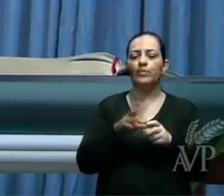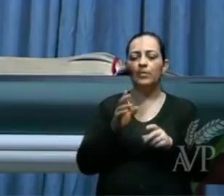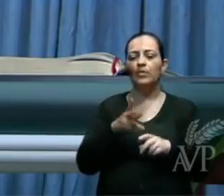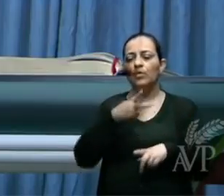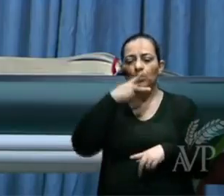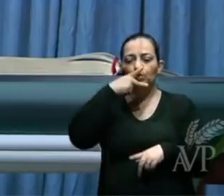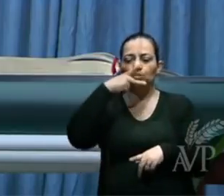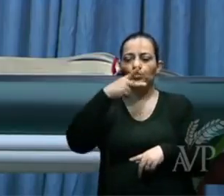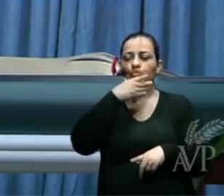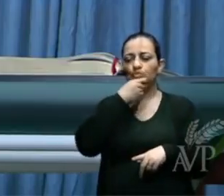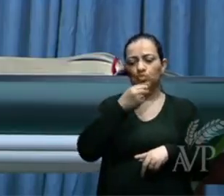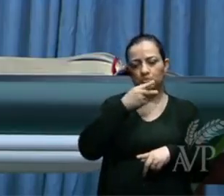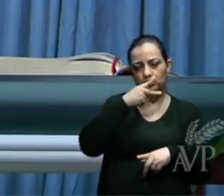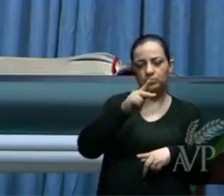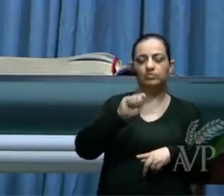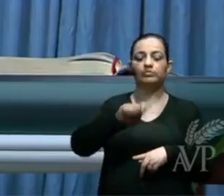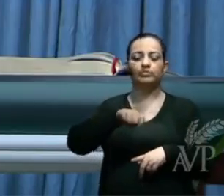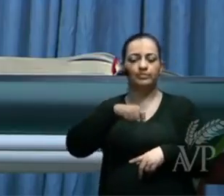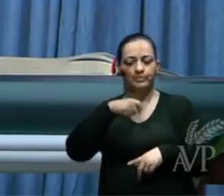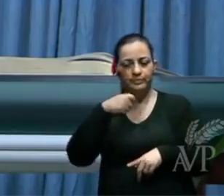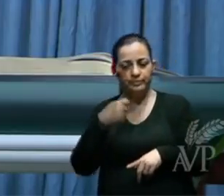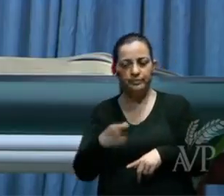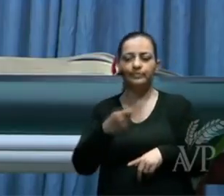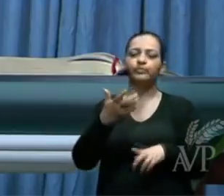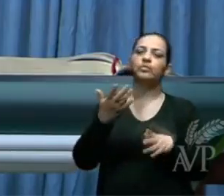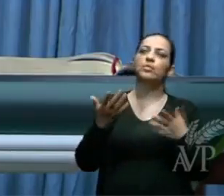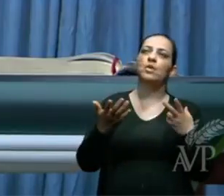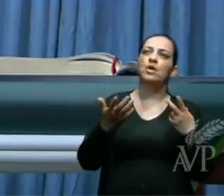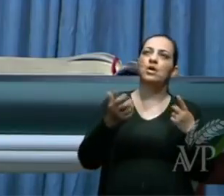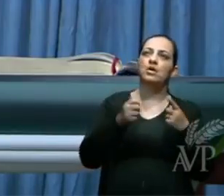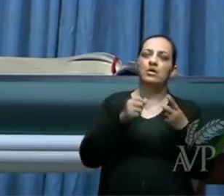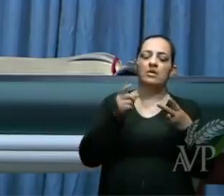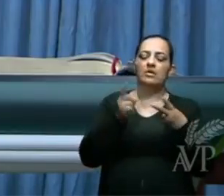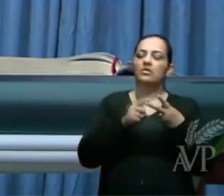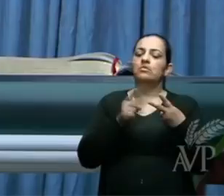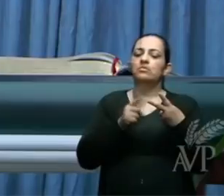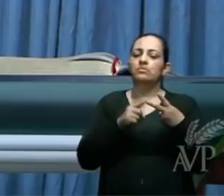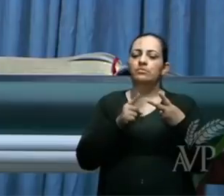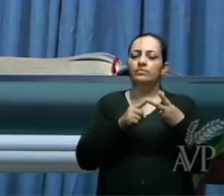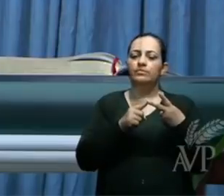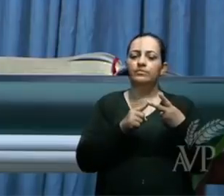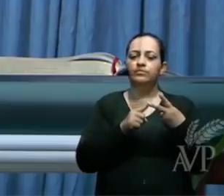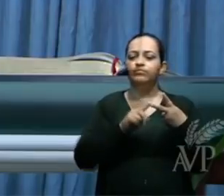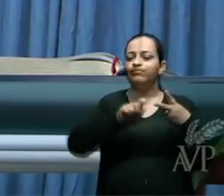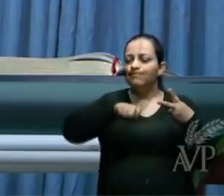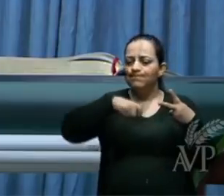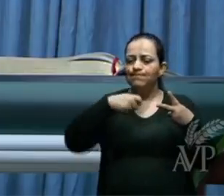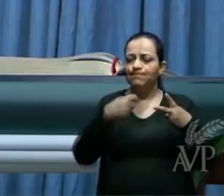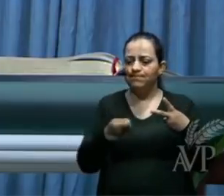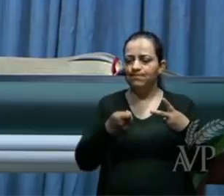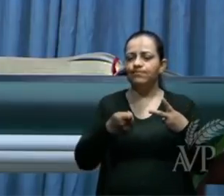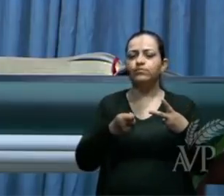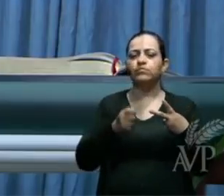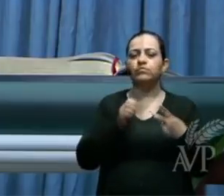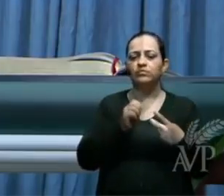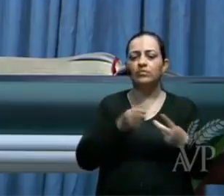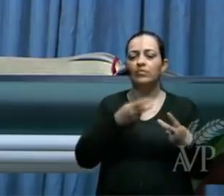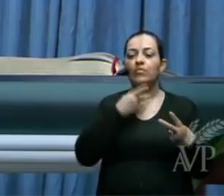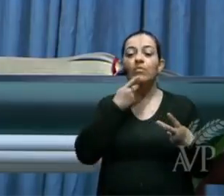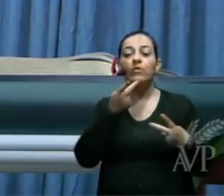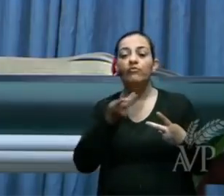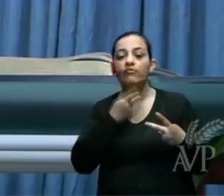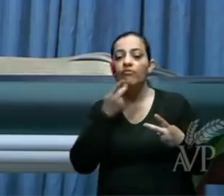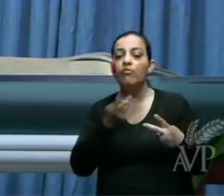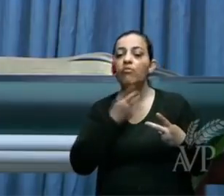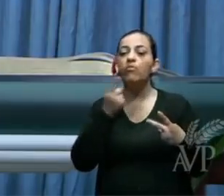o profeta por si um sinal a minha o sinal por si é uma voz